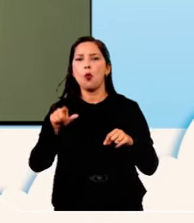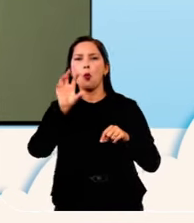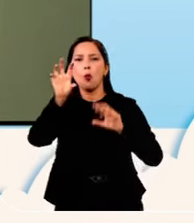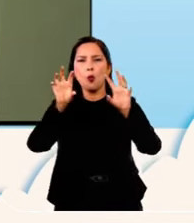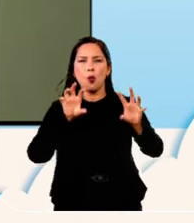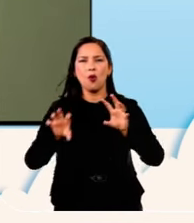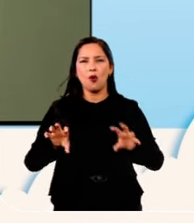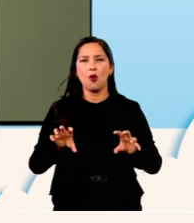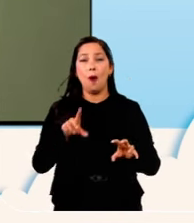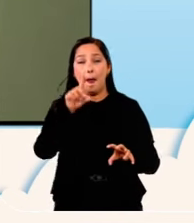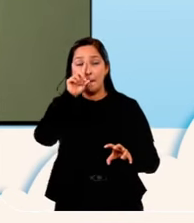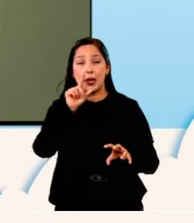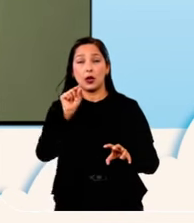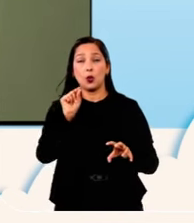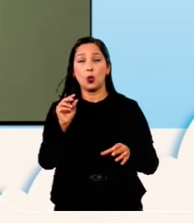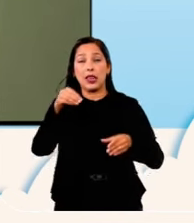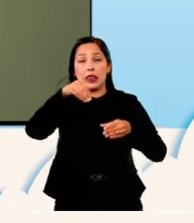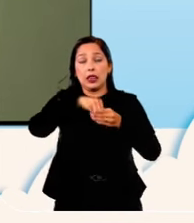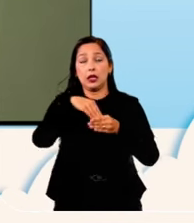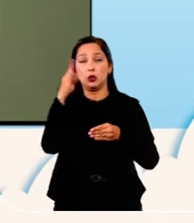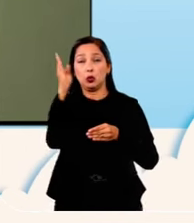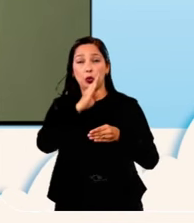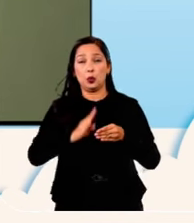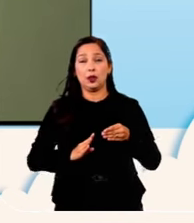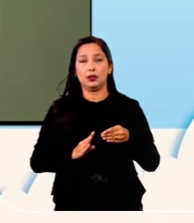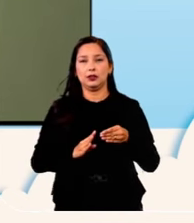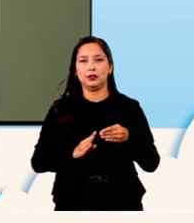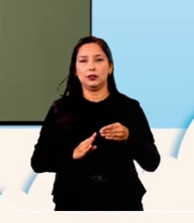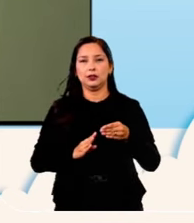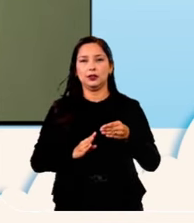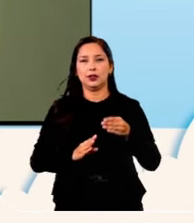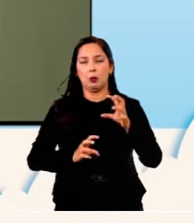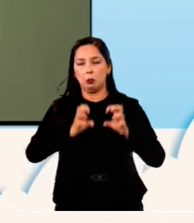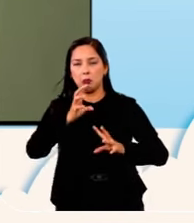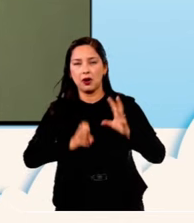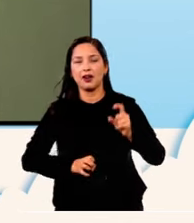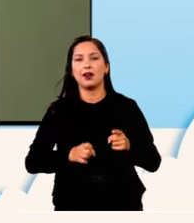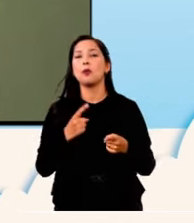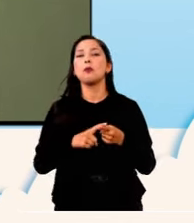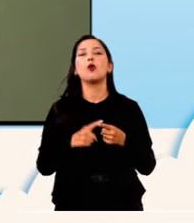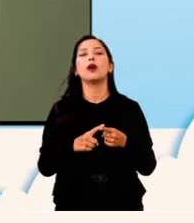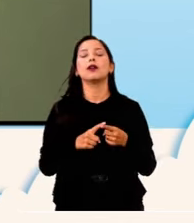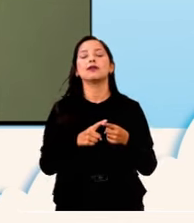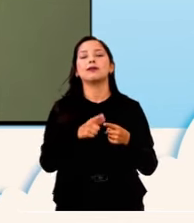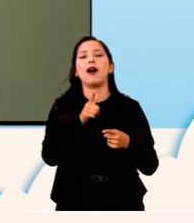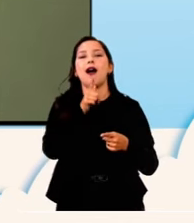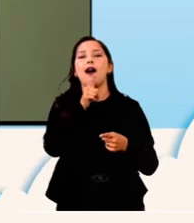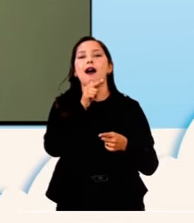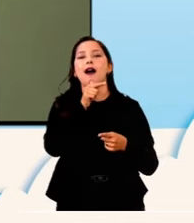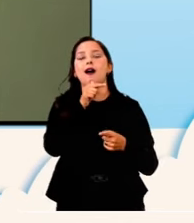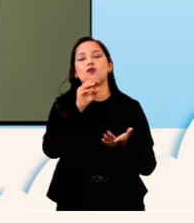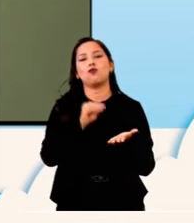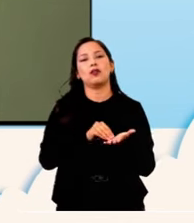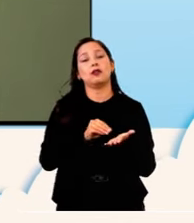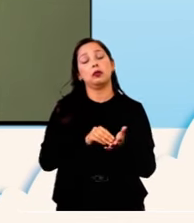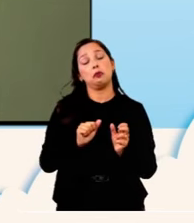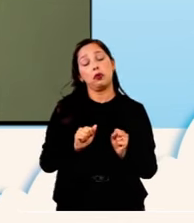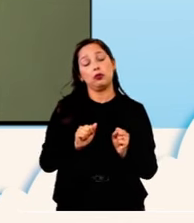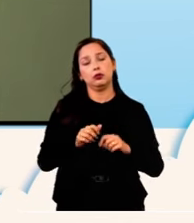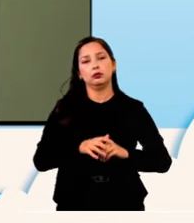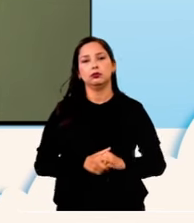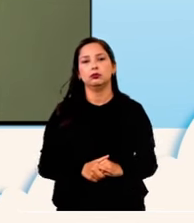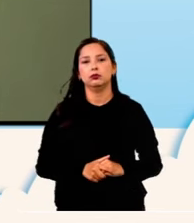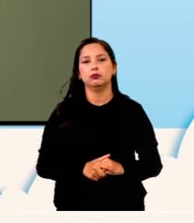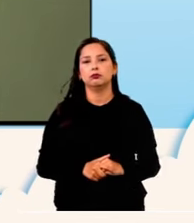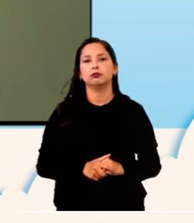internos por conta da água Tudo isso para realçar a